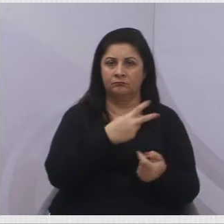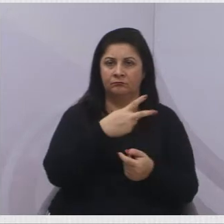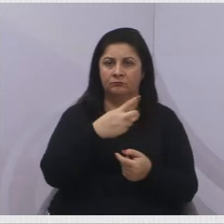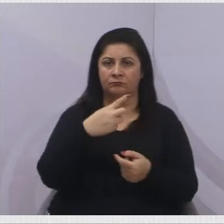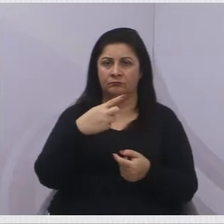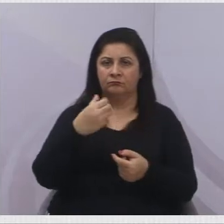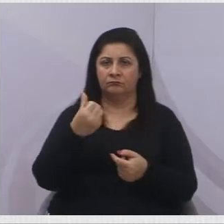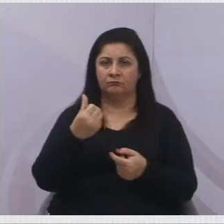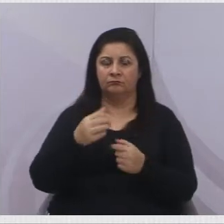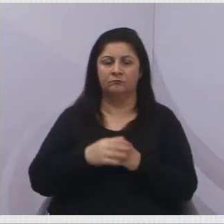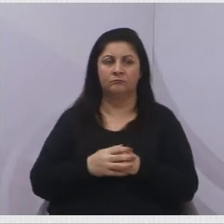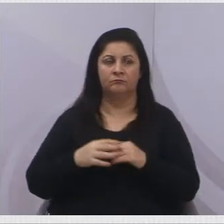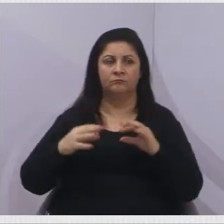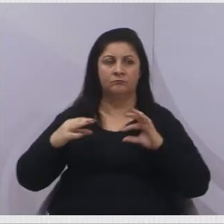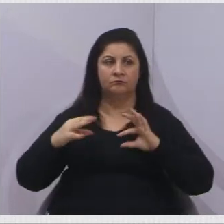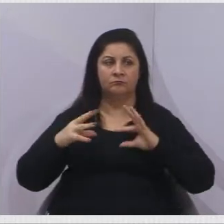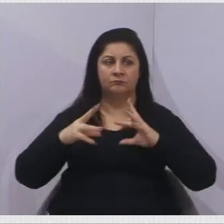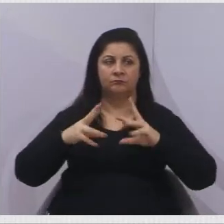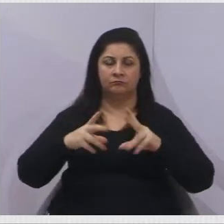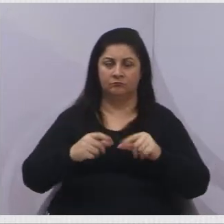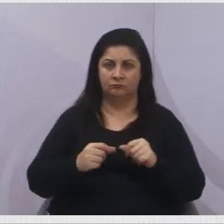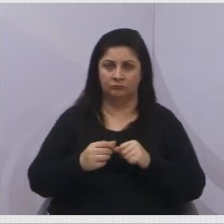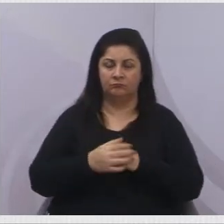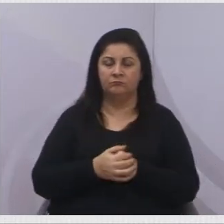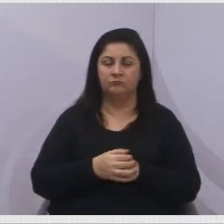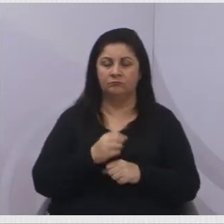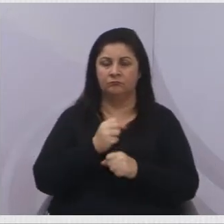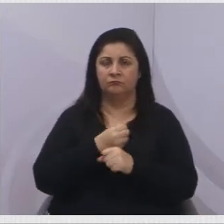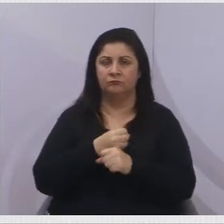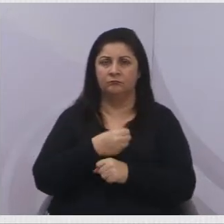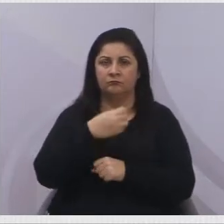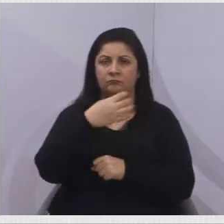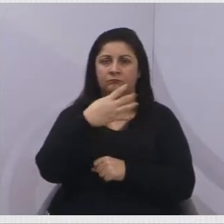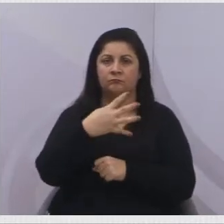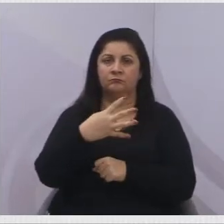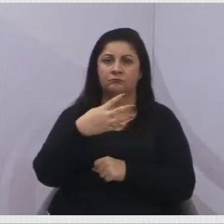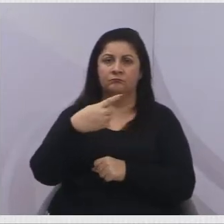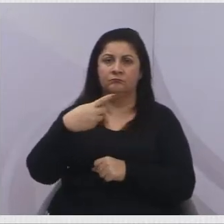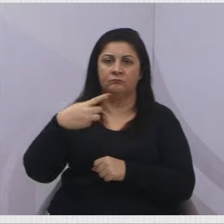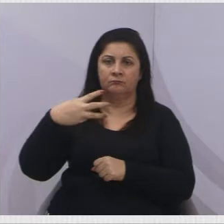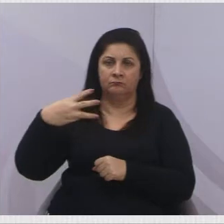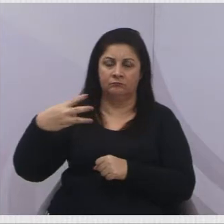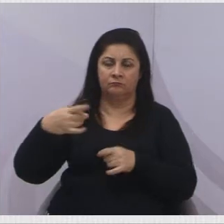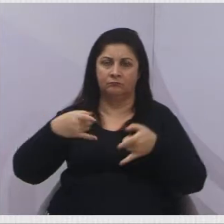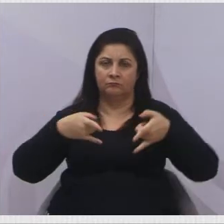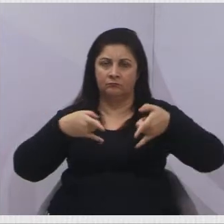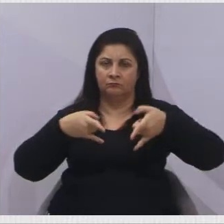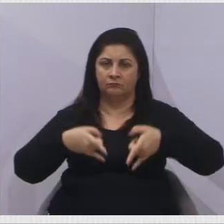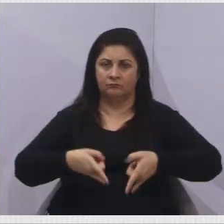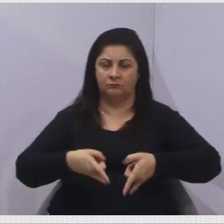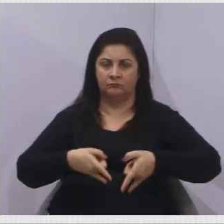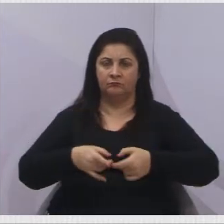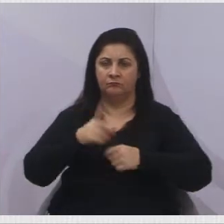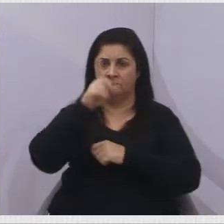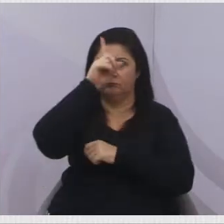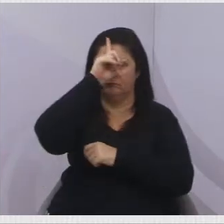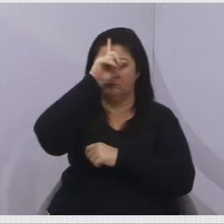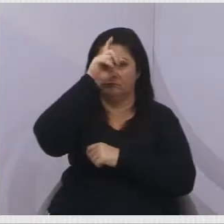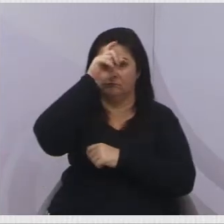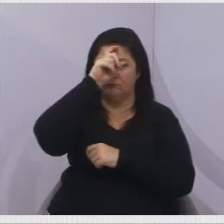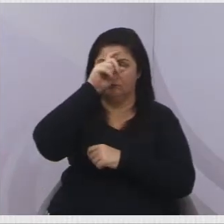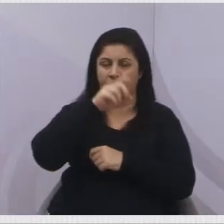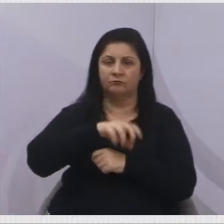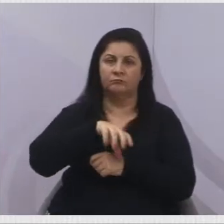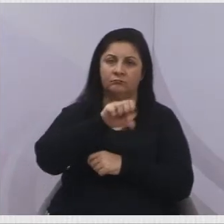leitos, totalizando, no ano de 2021, 413 leitos hospitalares, SUS e